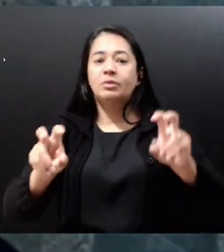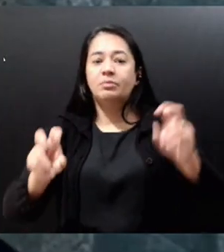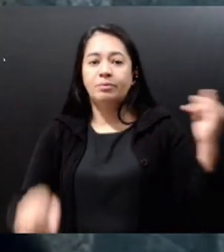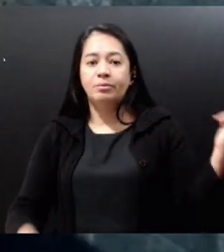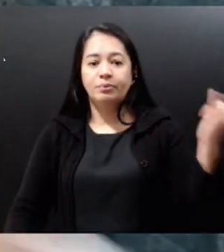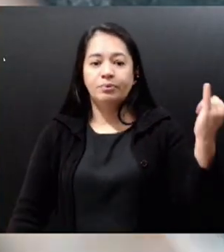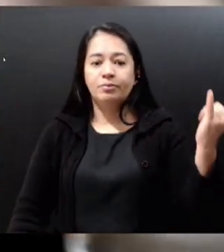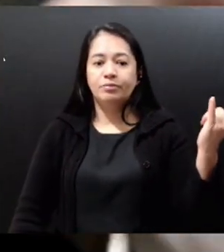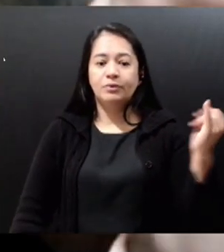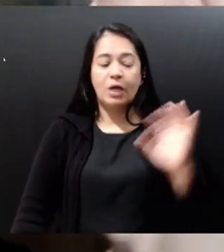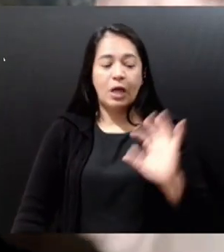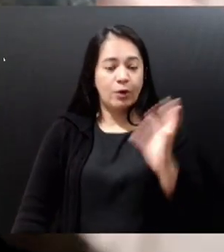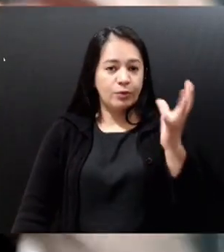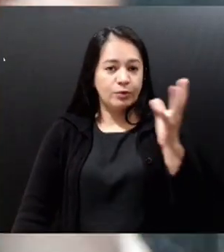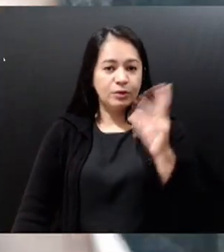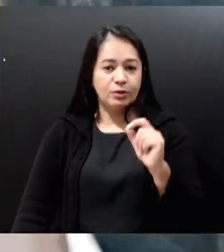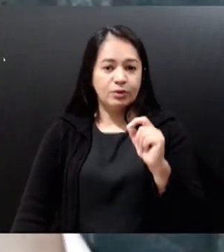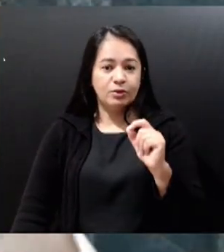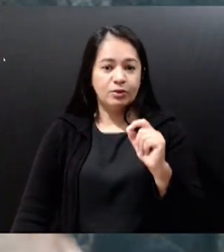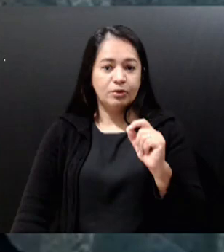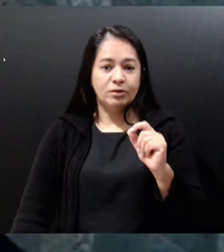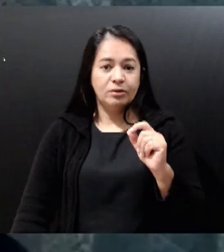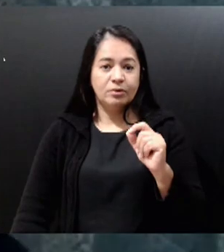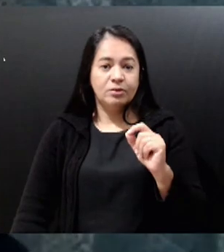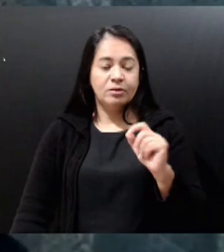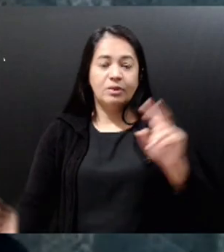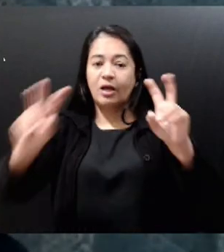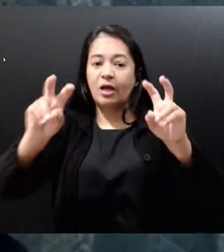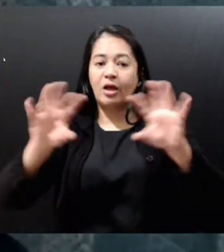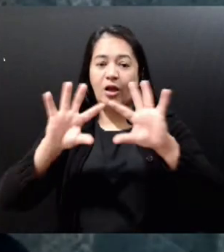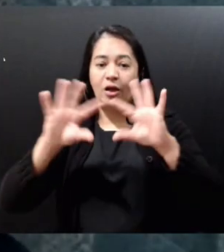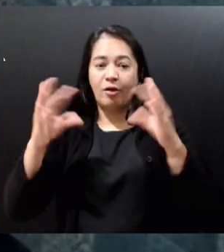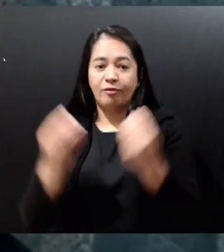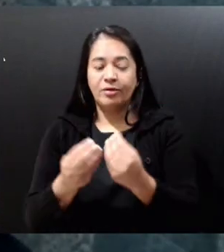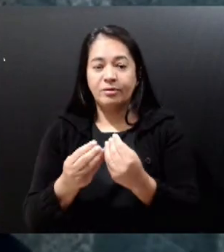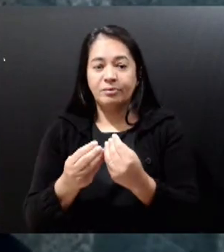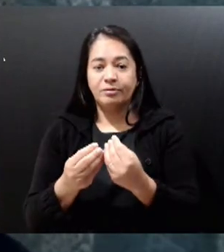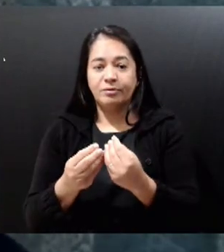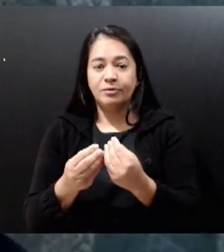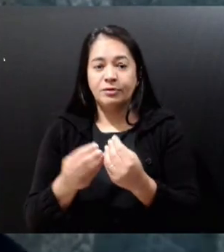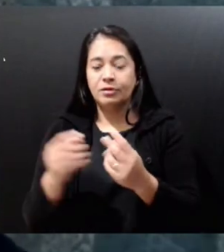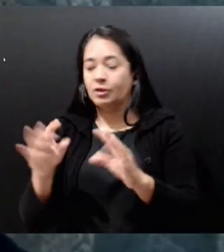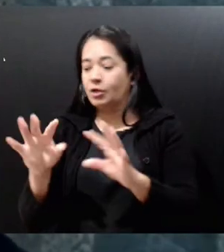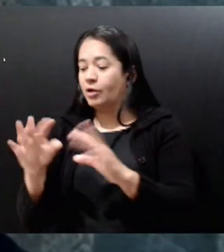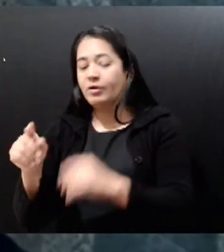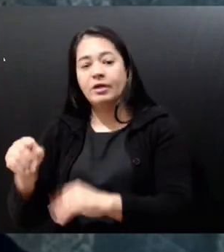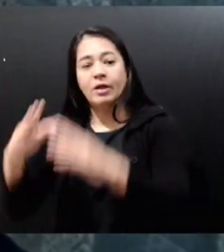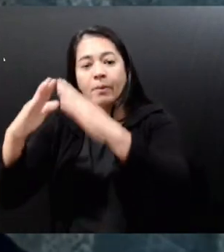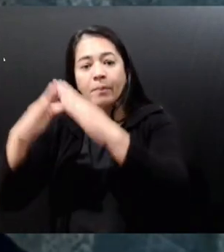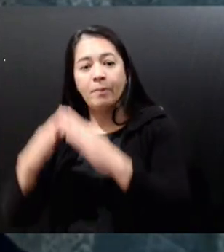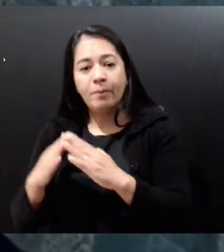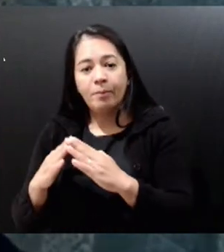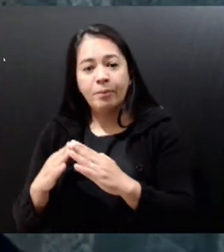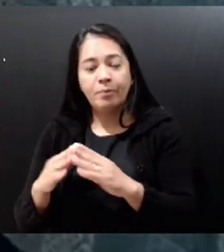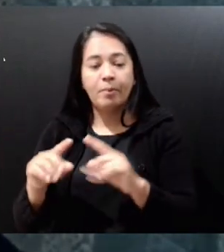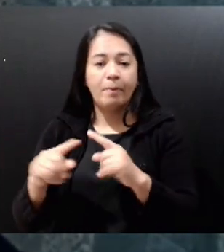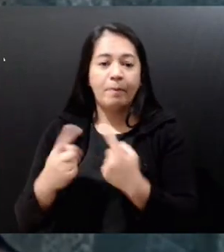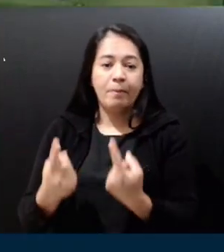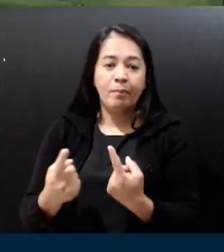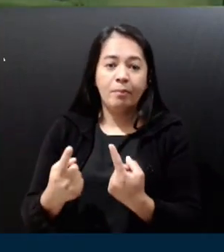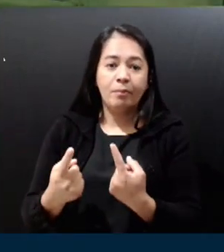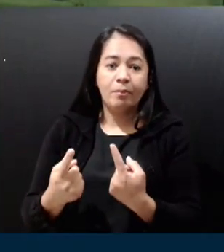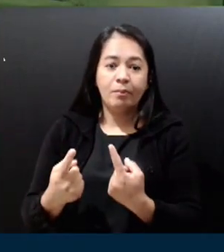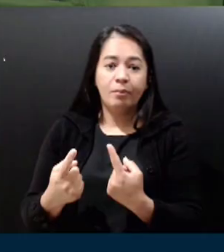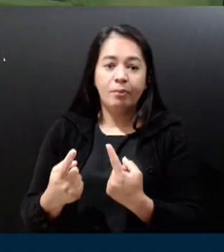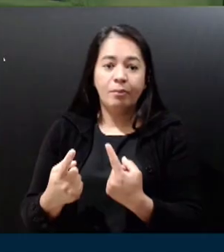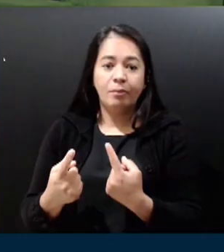sobre essa família, mas que eram irmãos que moravam juntos. e que, de repente, um vai morar com a mulher num lugar